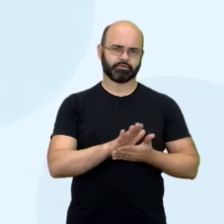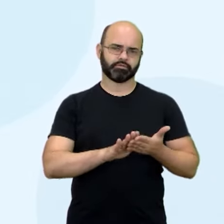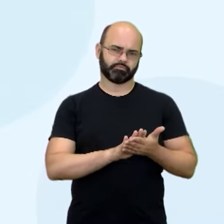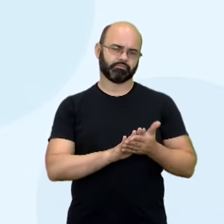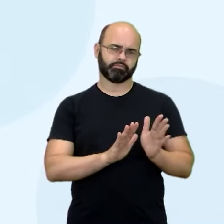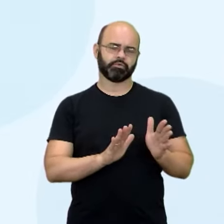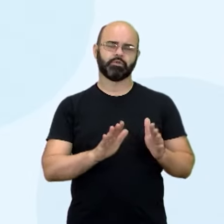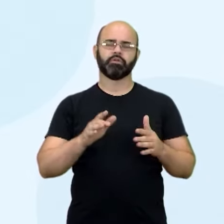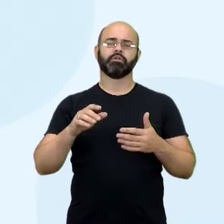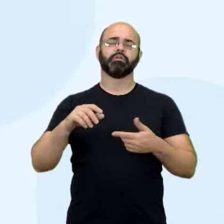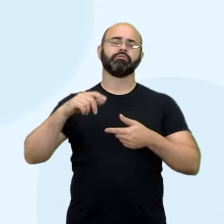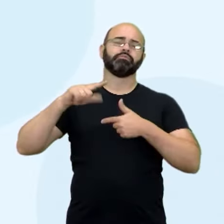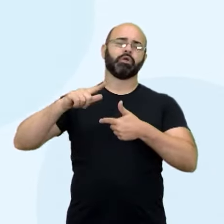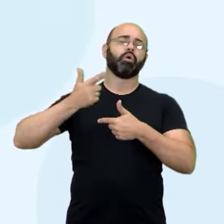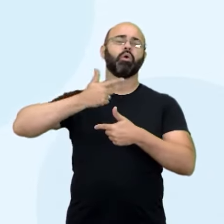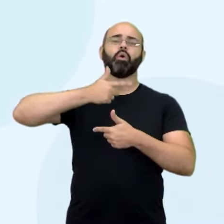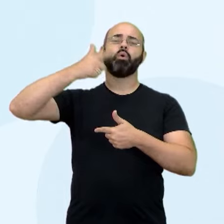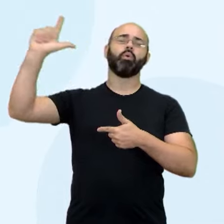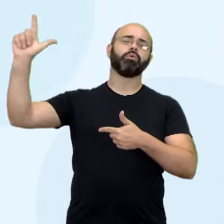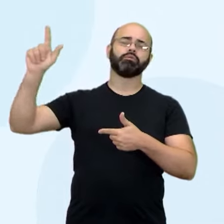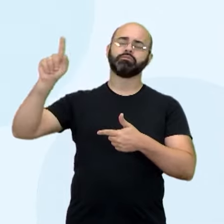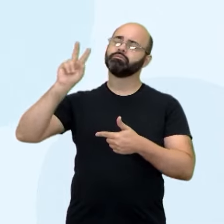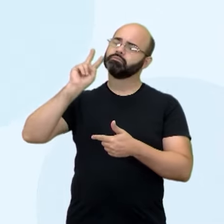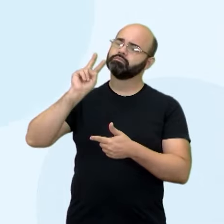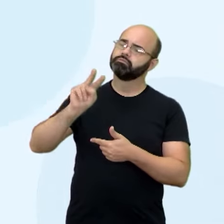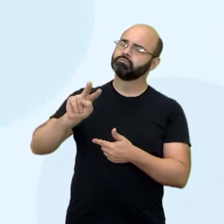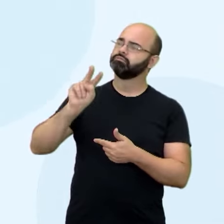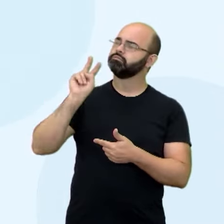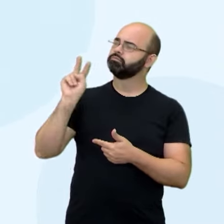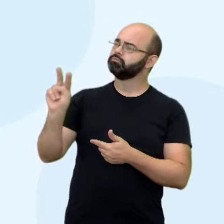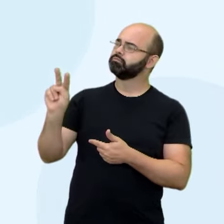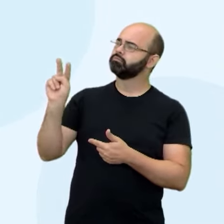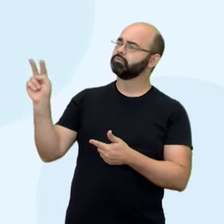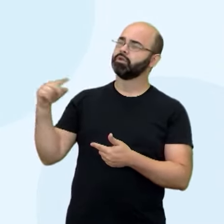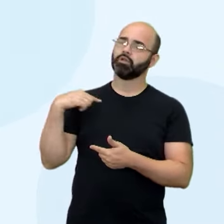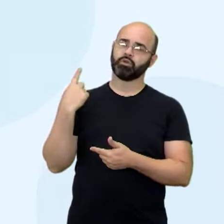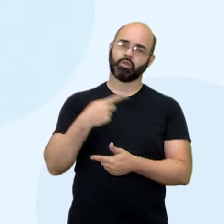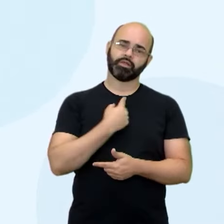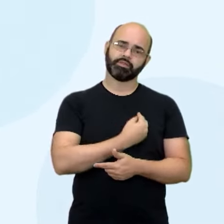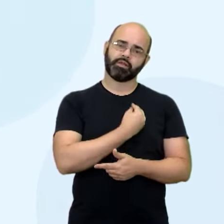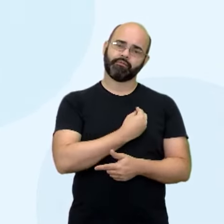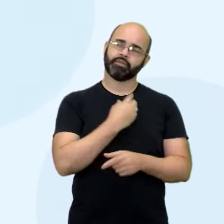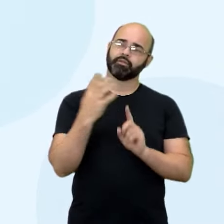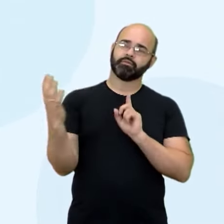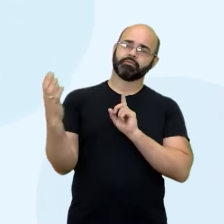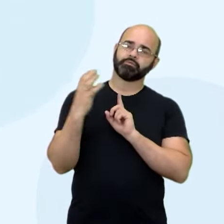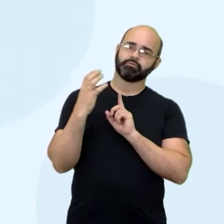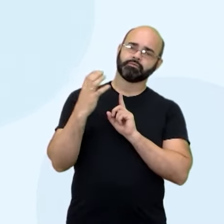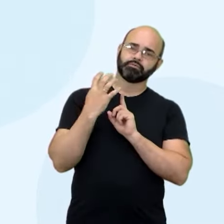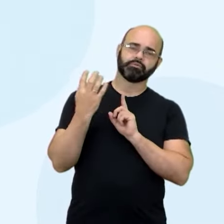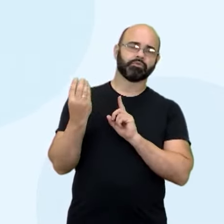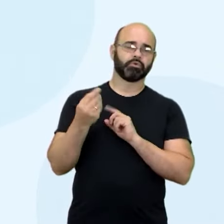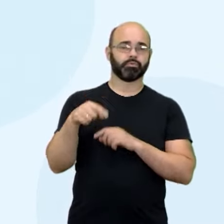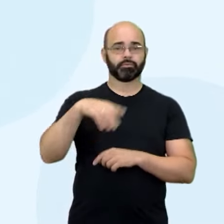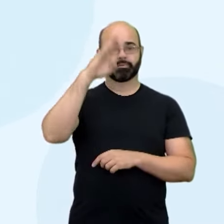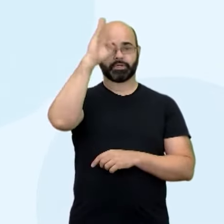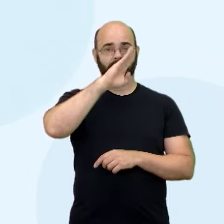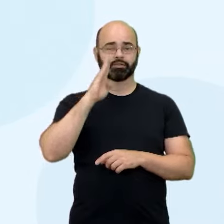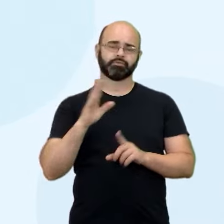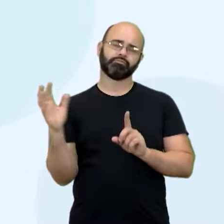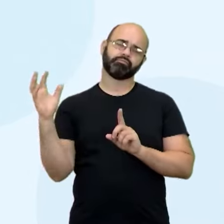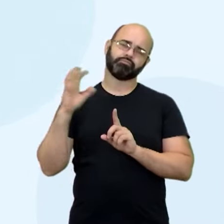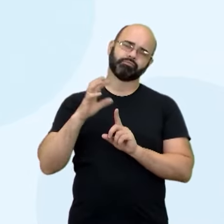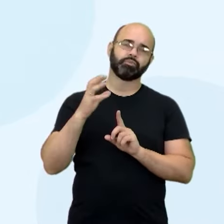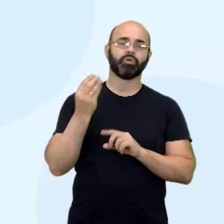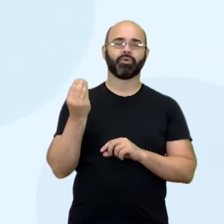outras tradições e como ela interfere ou interage no nosso dia a dia e também nas tradições brasileiras. Tudo